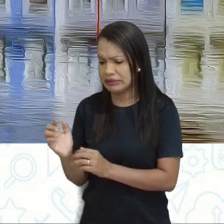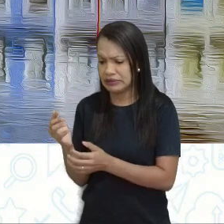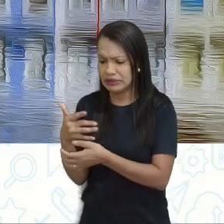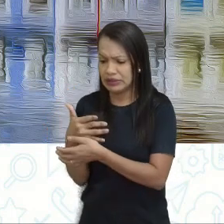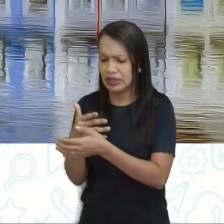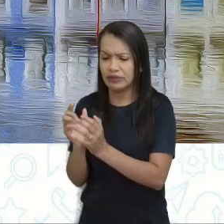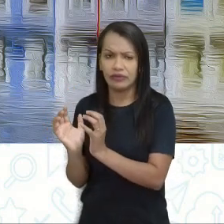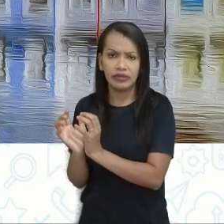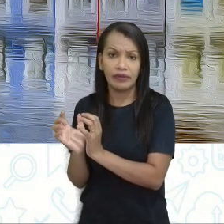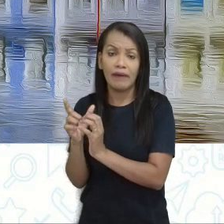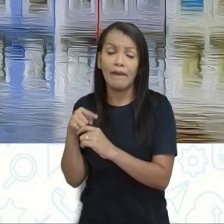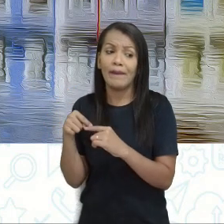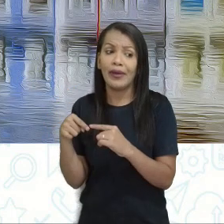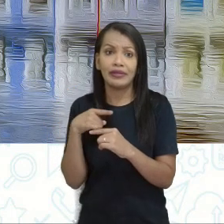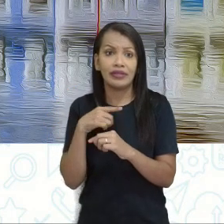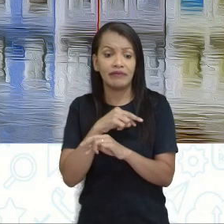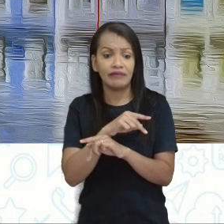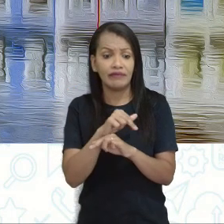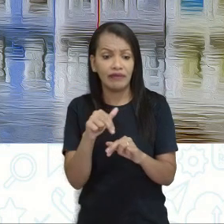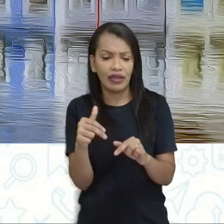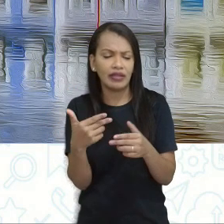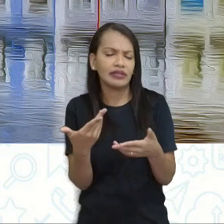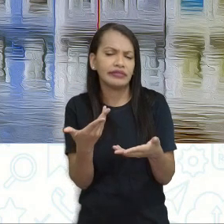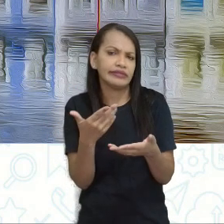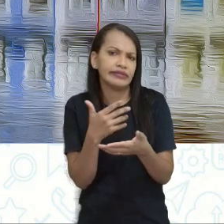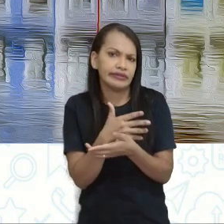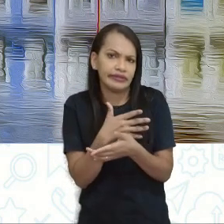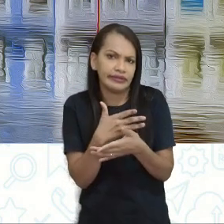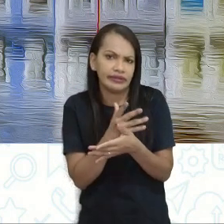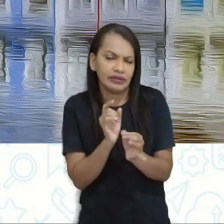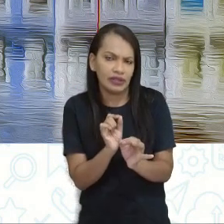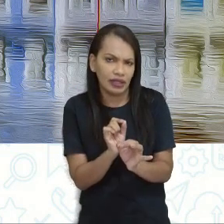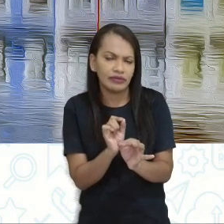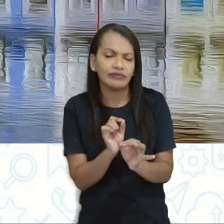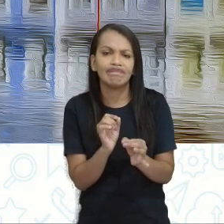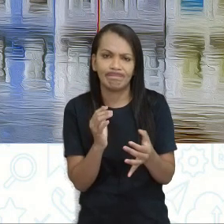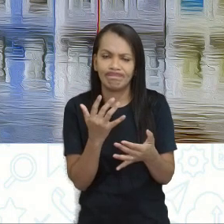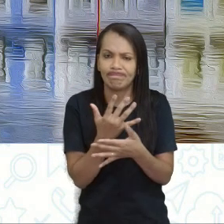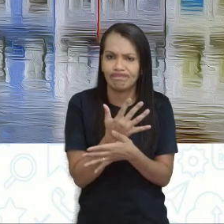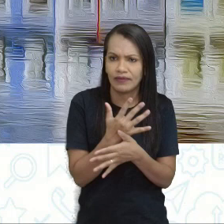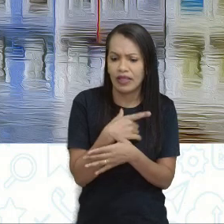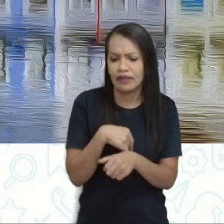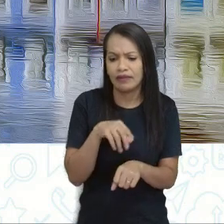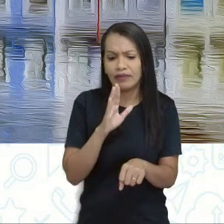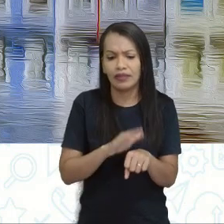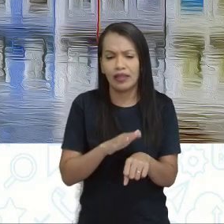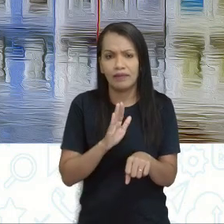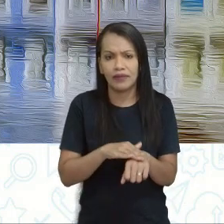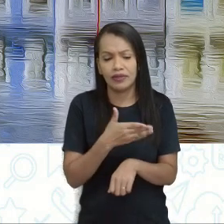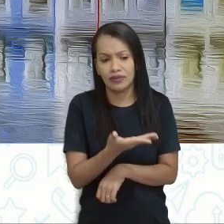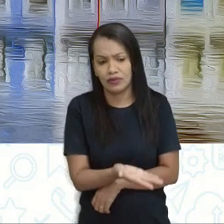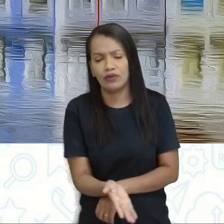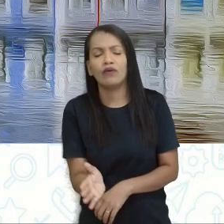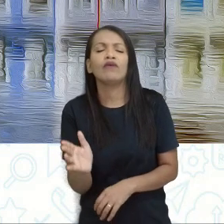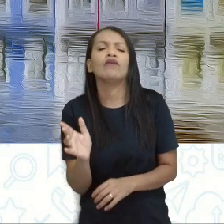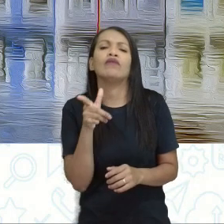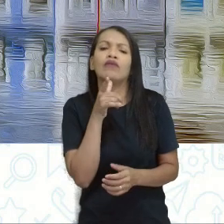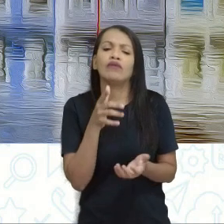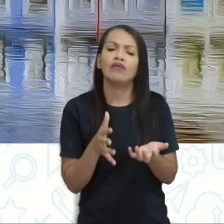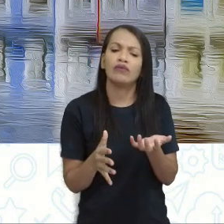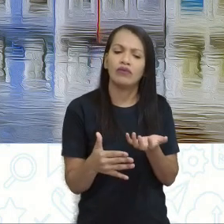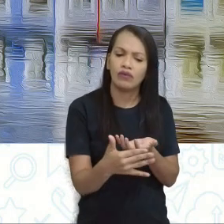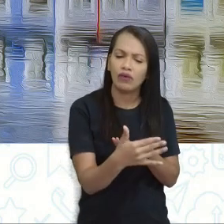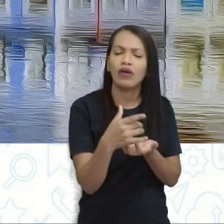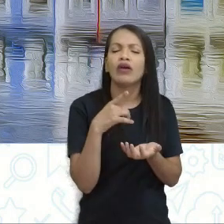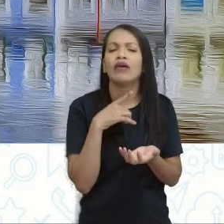do Recife, mas vários municípios, né, dependem desse rio. Né? Muita gente tira o